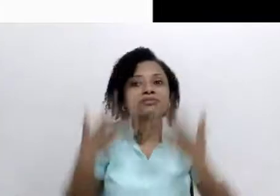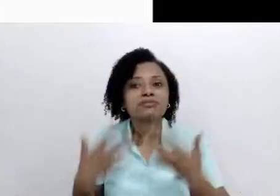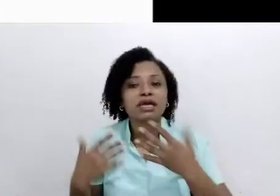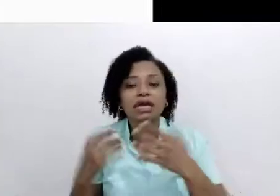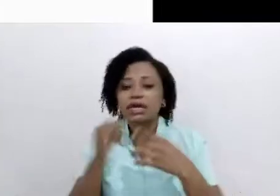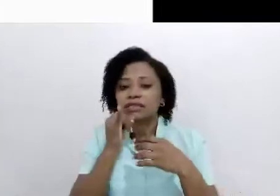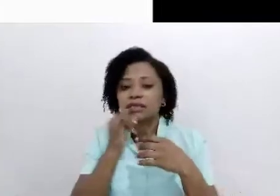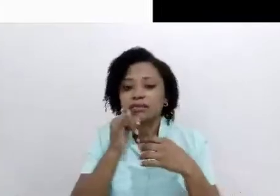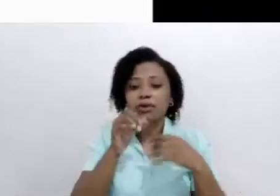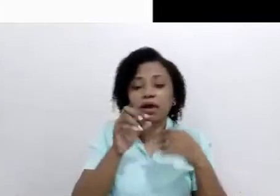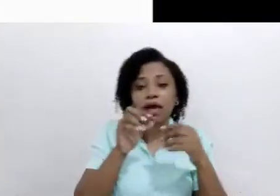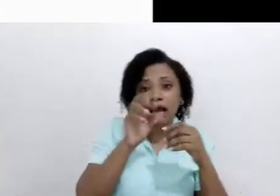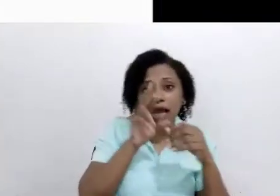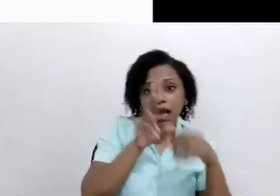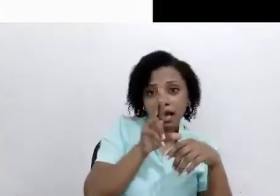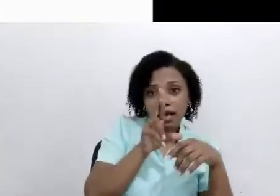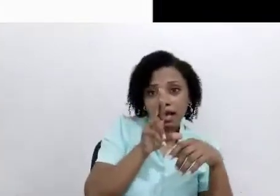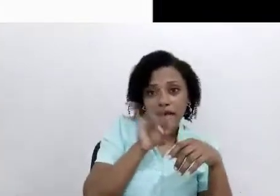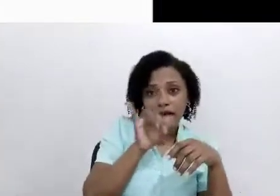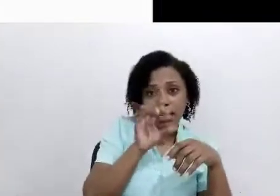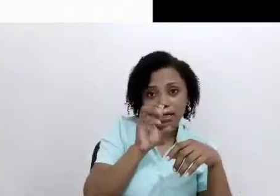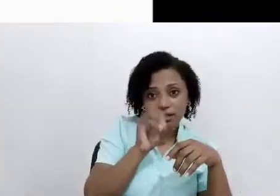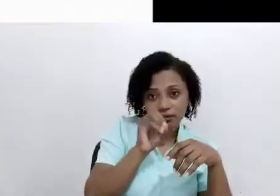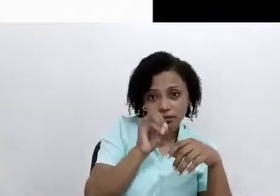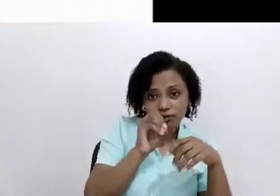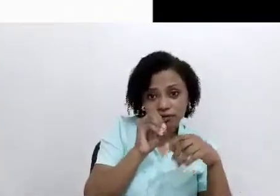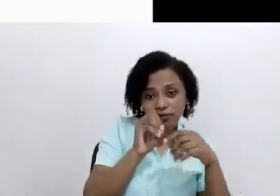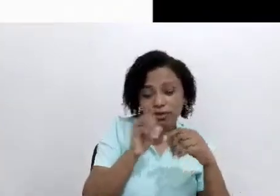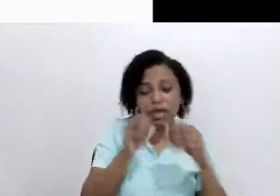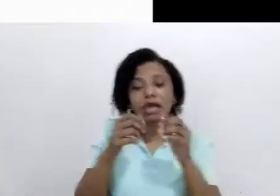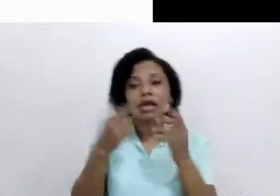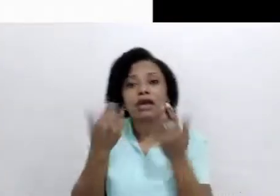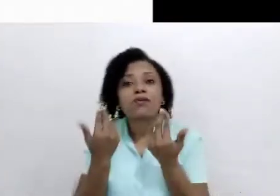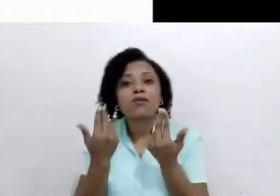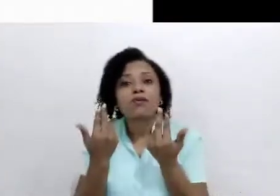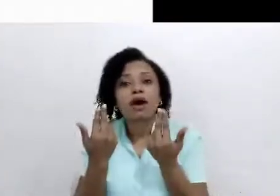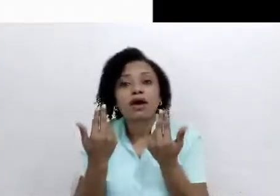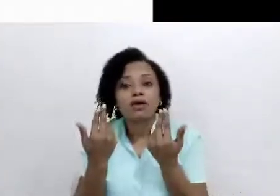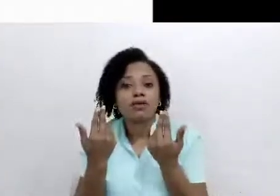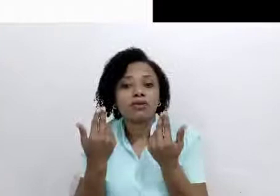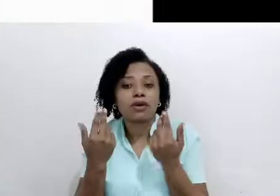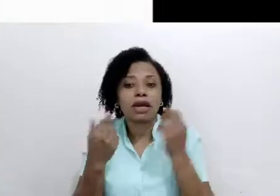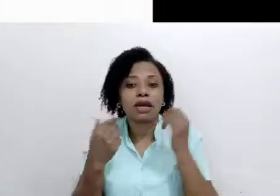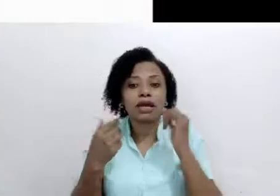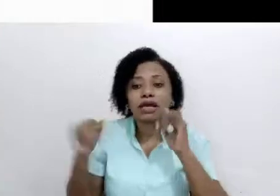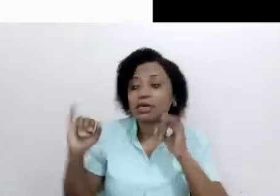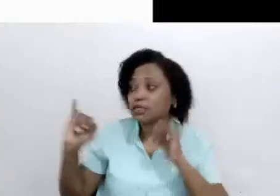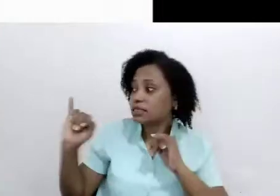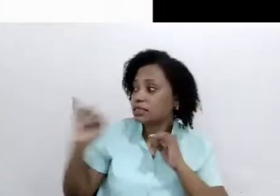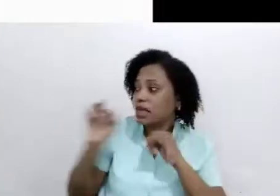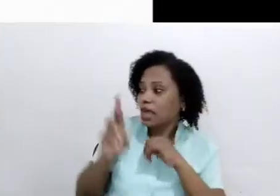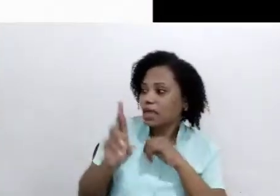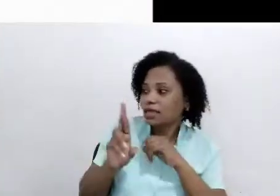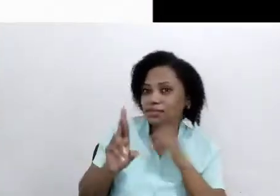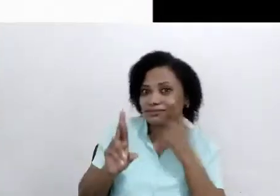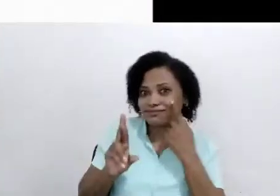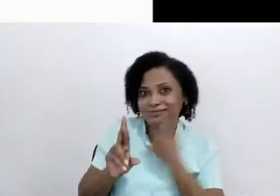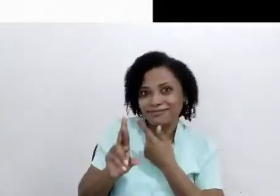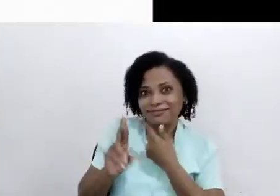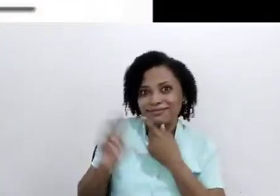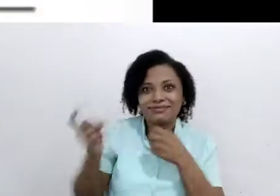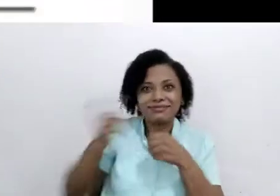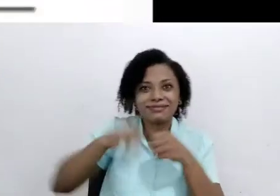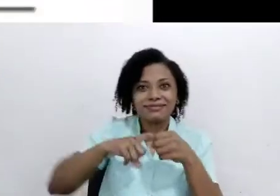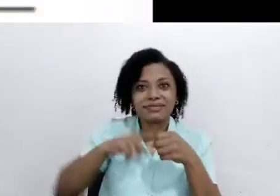ou seja, o ângulo do raio de incidência é igual ao ângulo do raio de reflexão. Voltando aqui